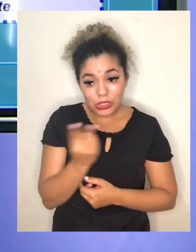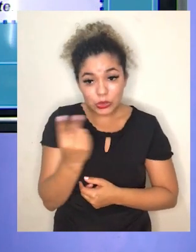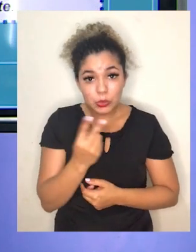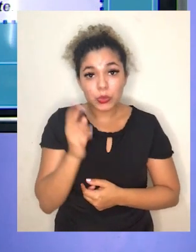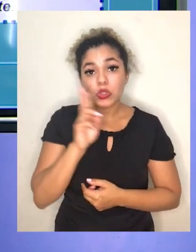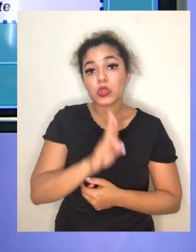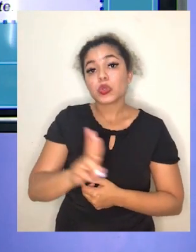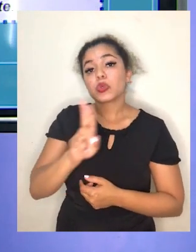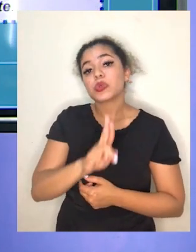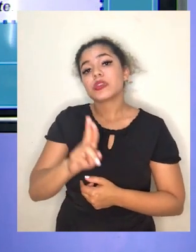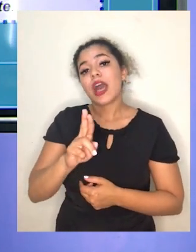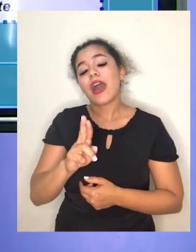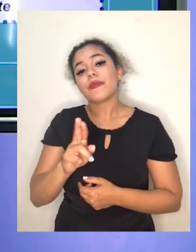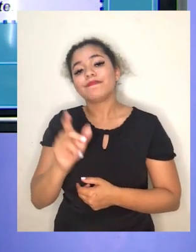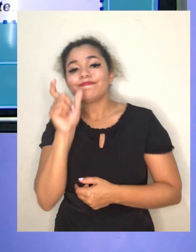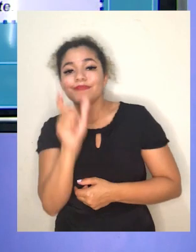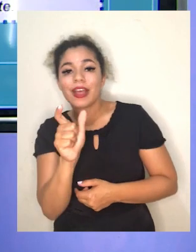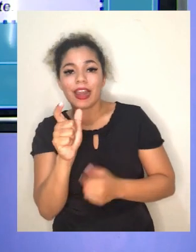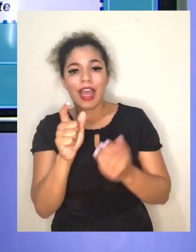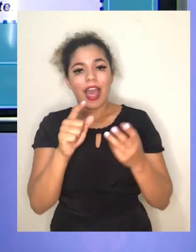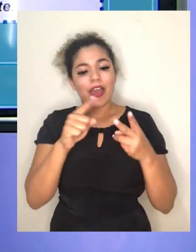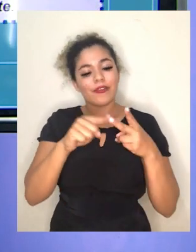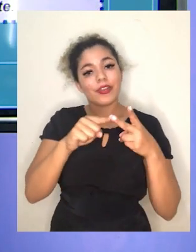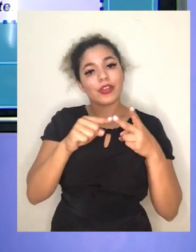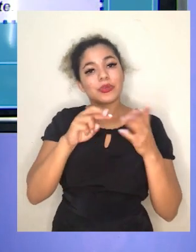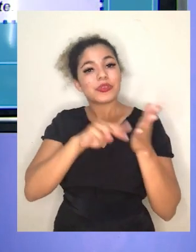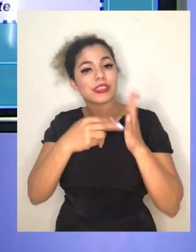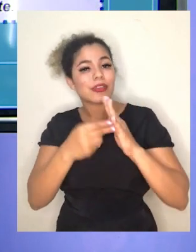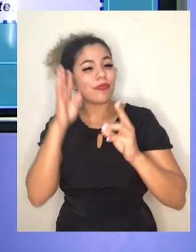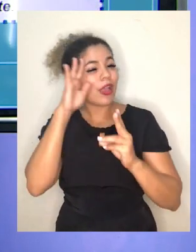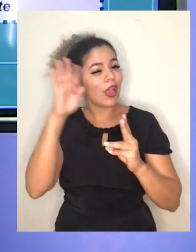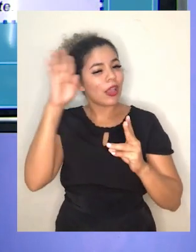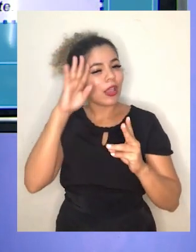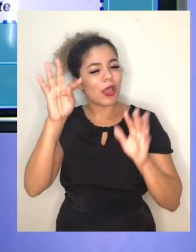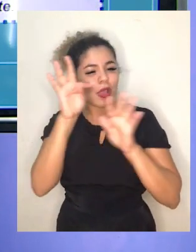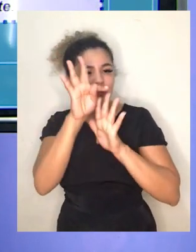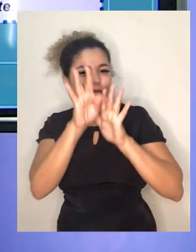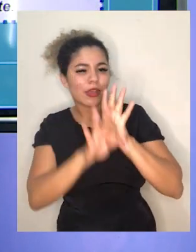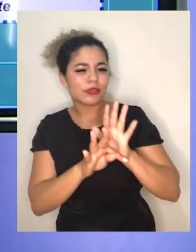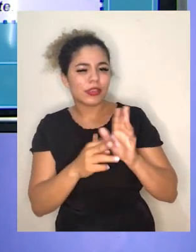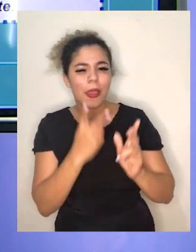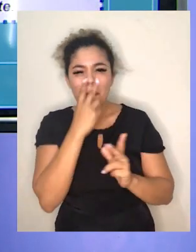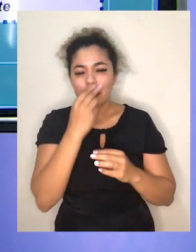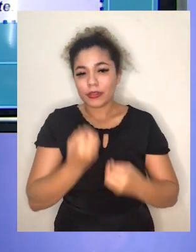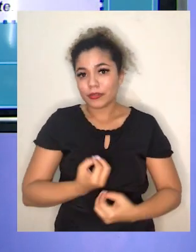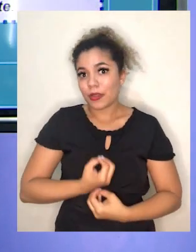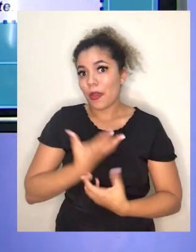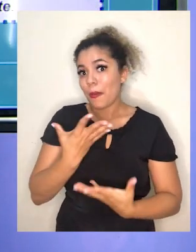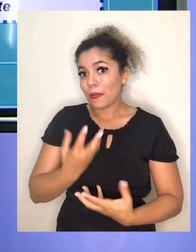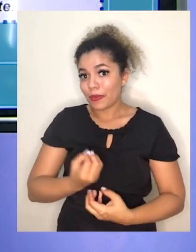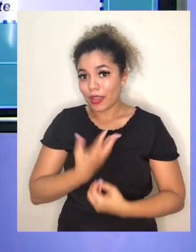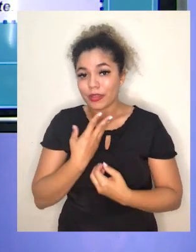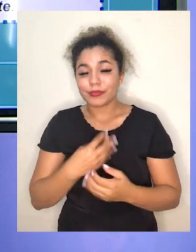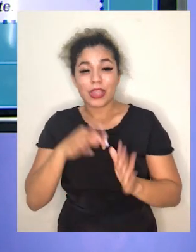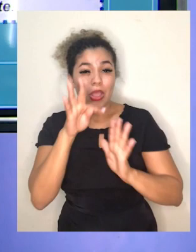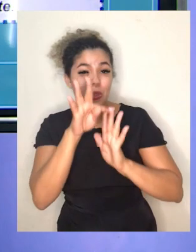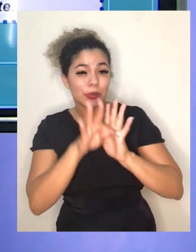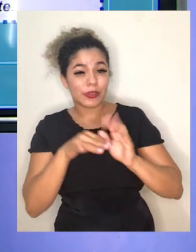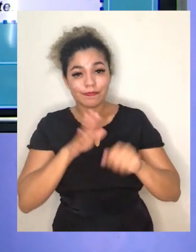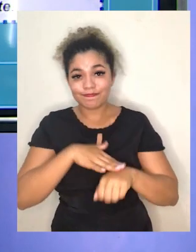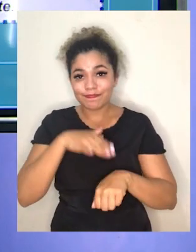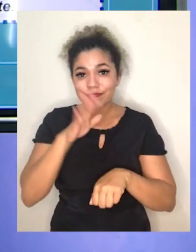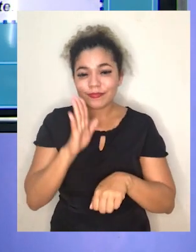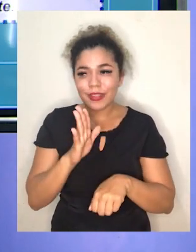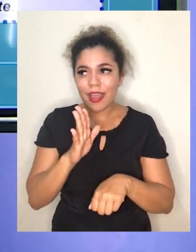utilizaram palavras em seu sentido conotativo para deixar o texto mais poético, para deixar o